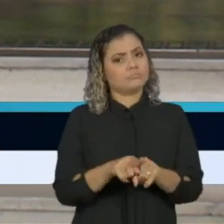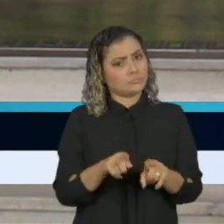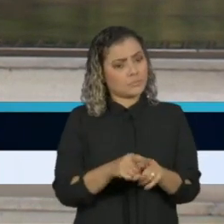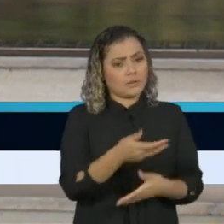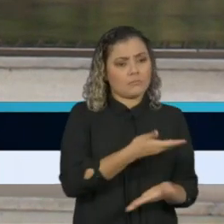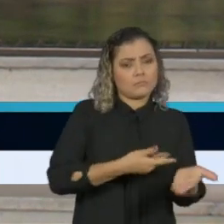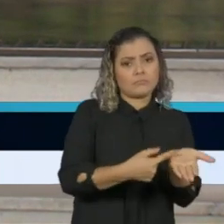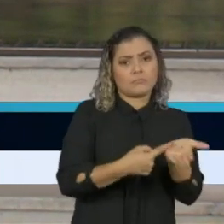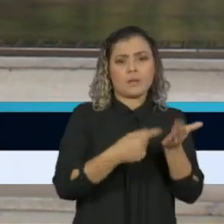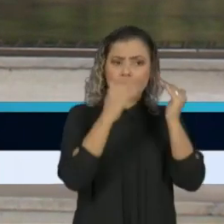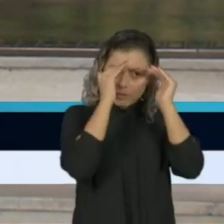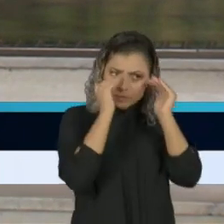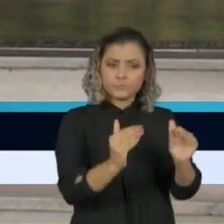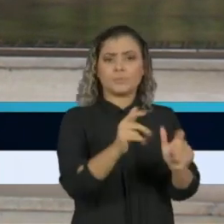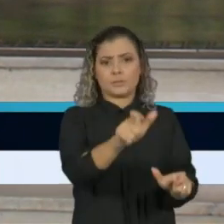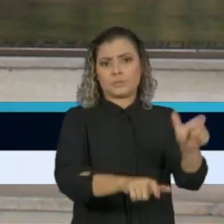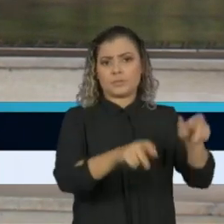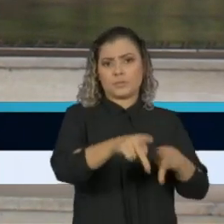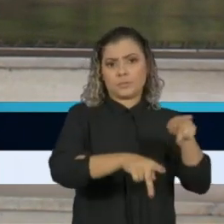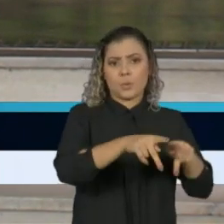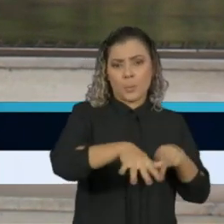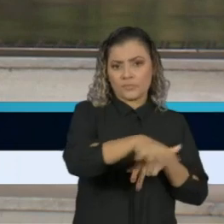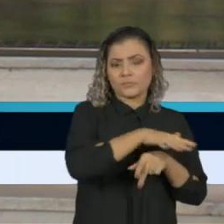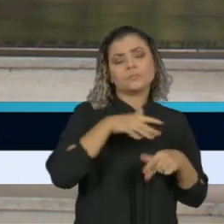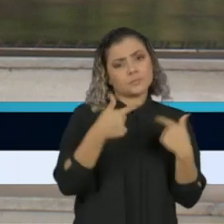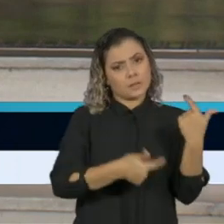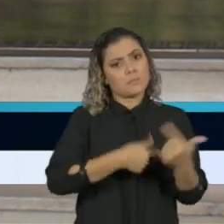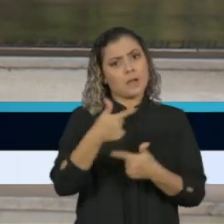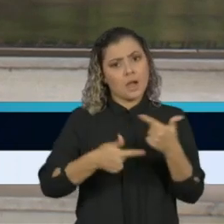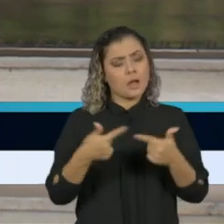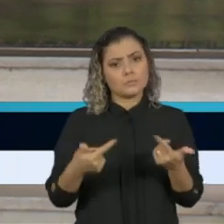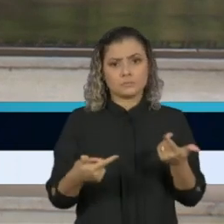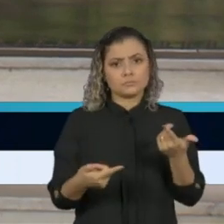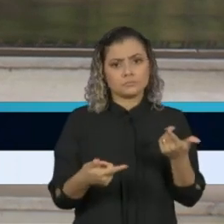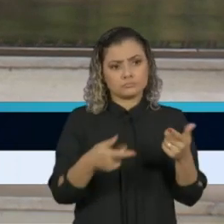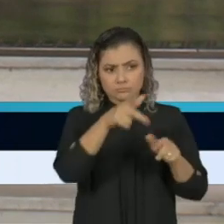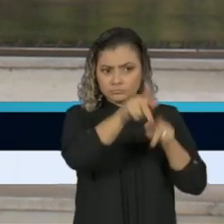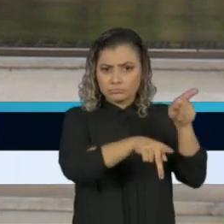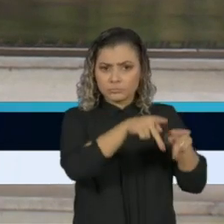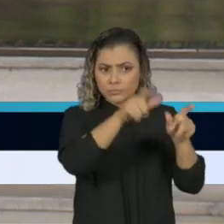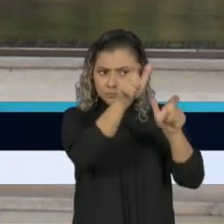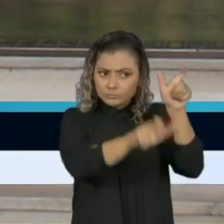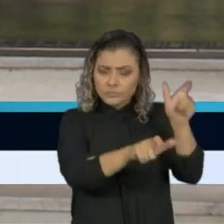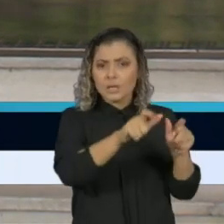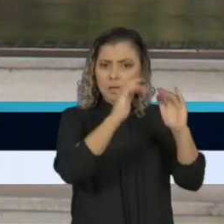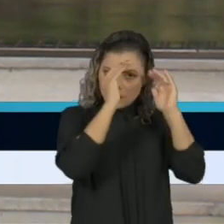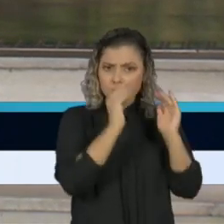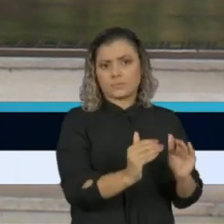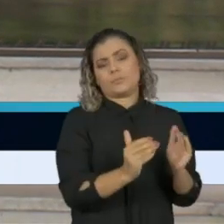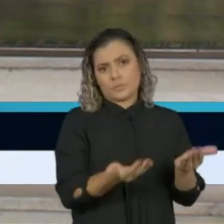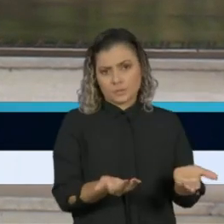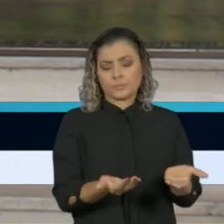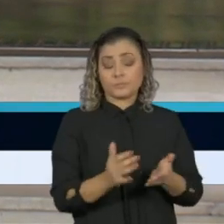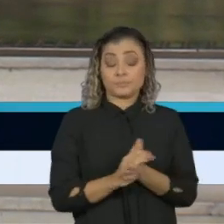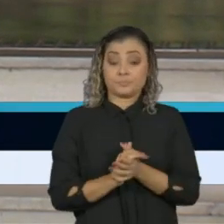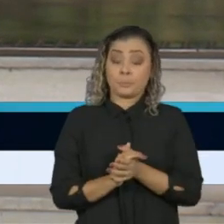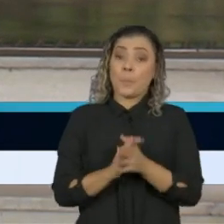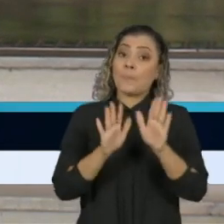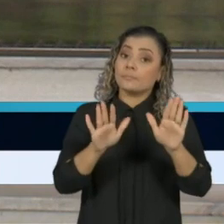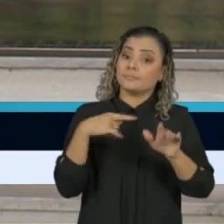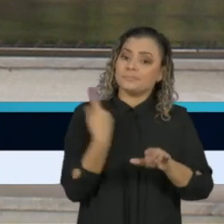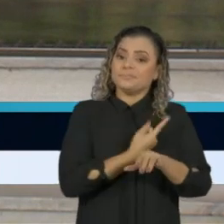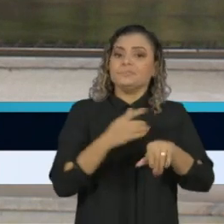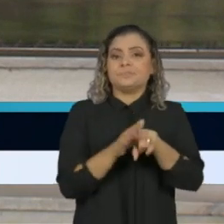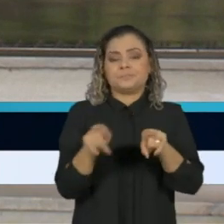e de respeito também pelos seus assinantes, por aqueles que têm o sistema de telefonia celular, e o